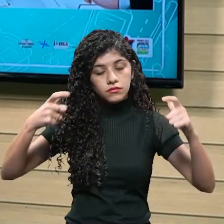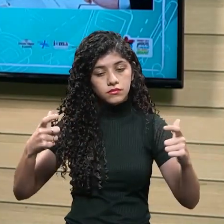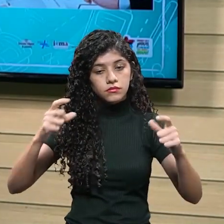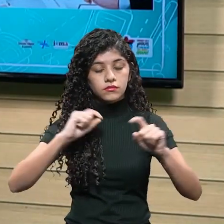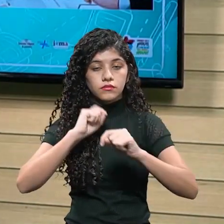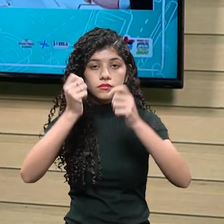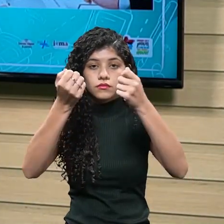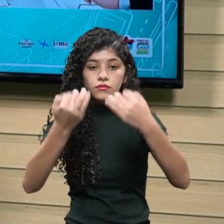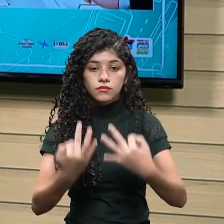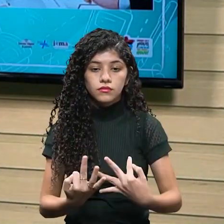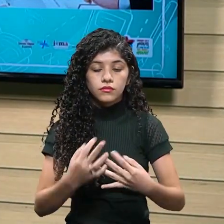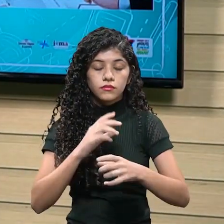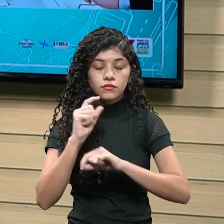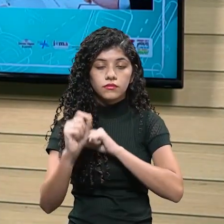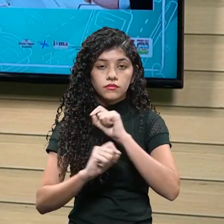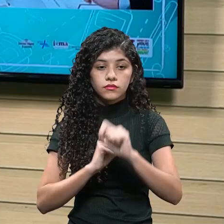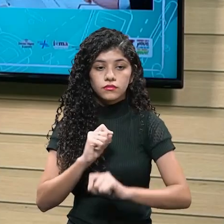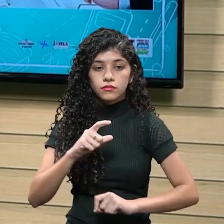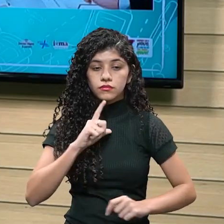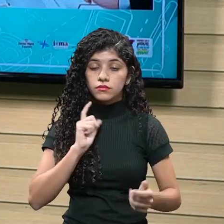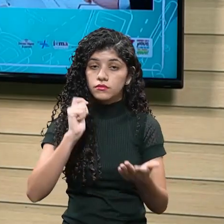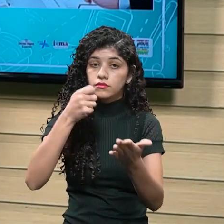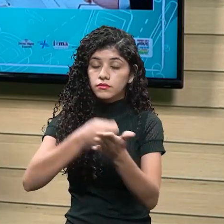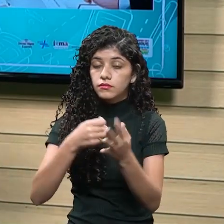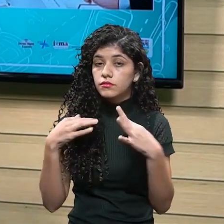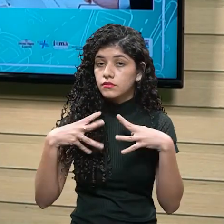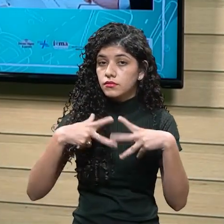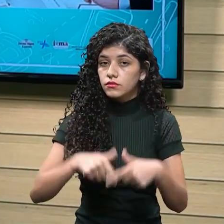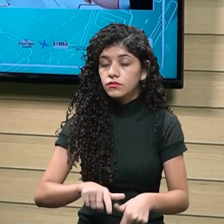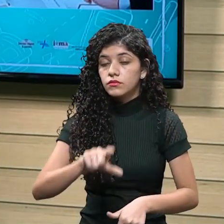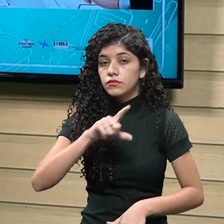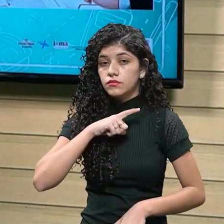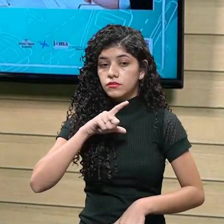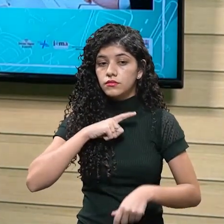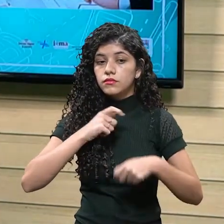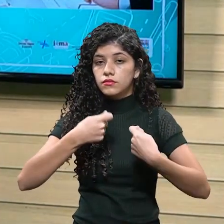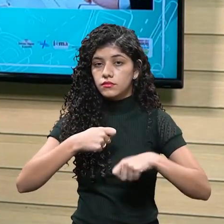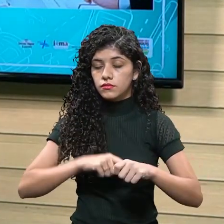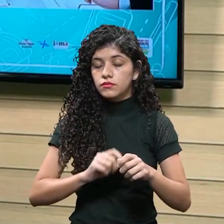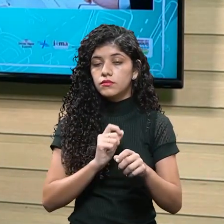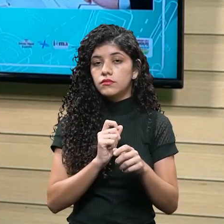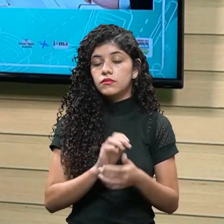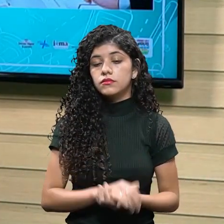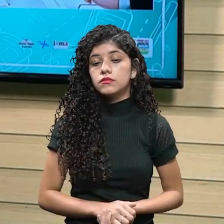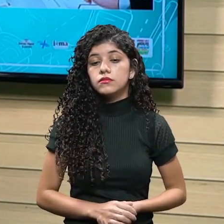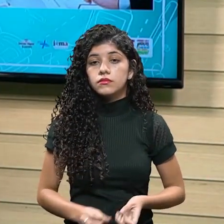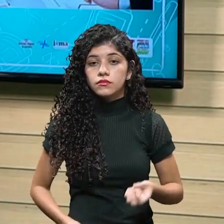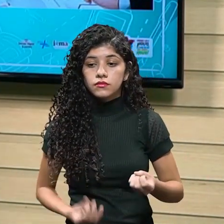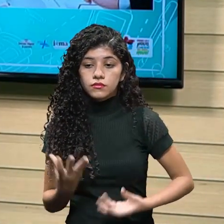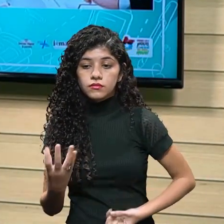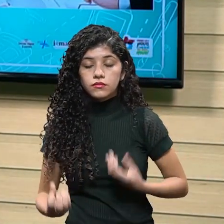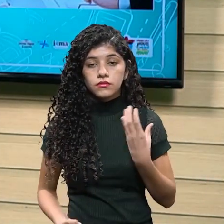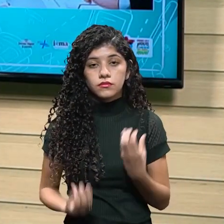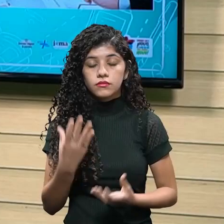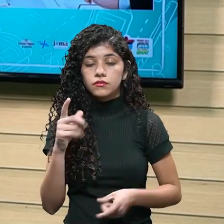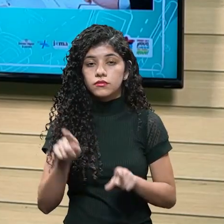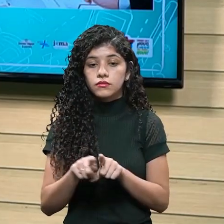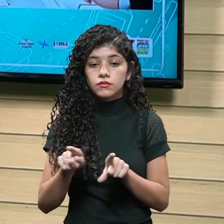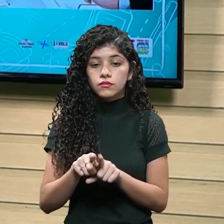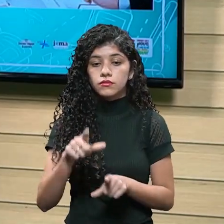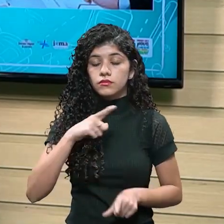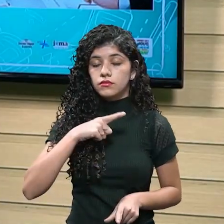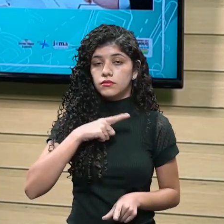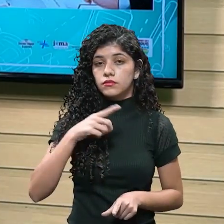e esse montante vai dizer se ele deu para pagar tudo aquilo que a cooperativa teve que gastar e ainda sobrar